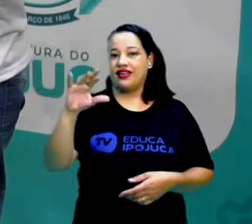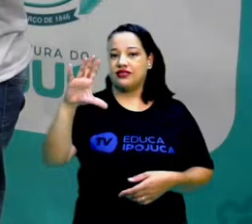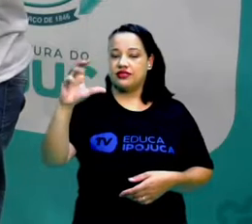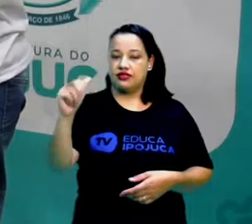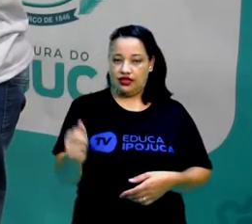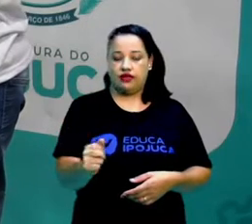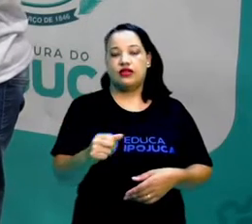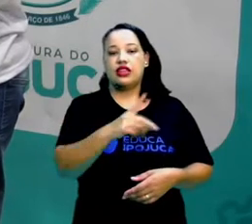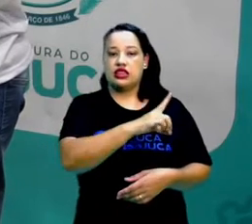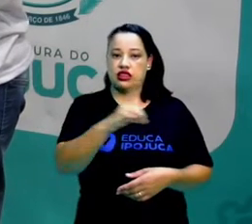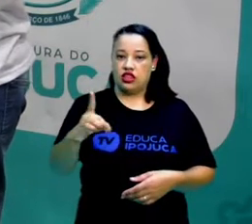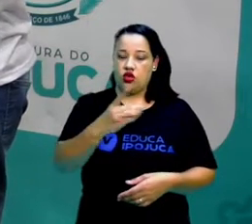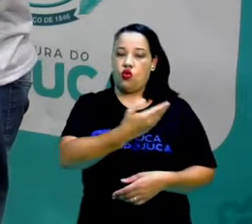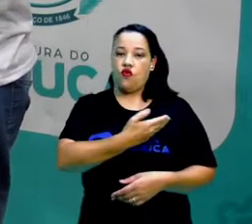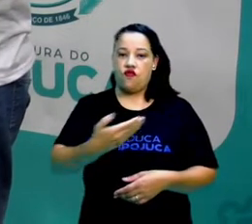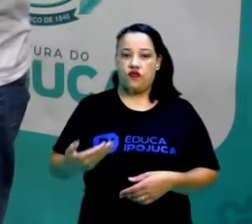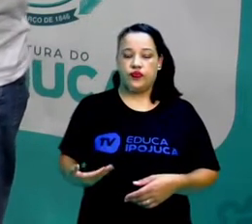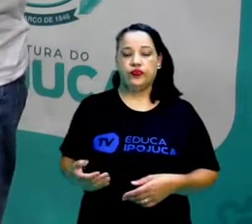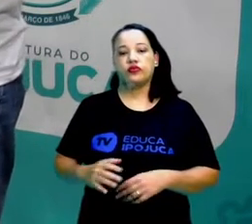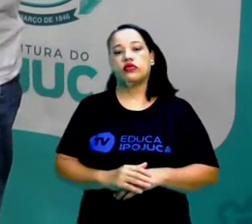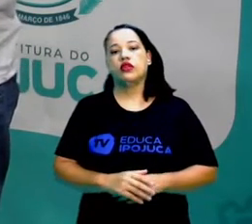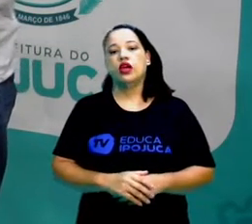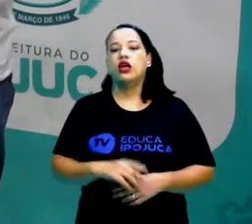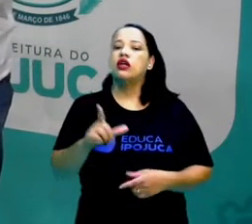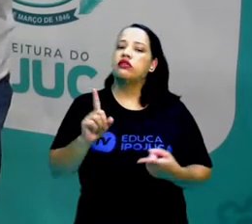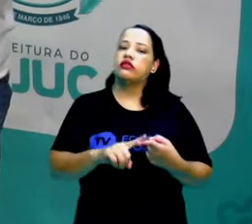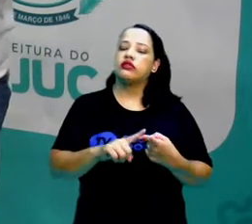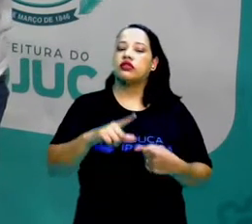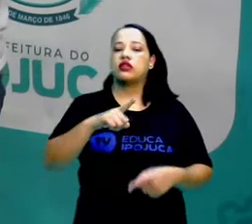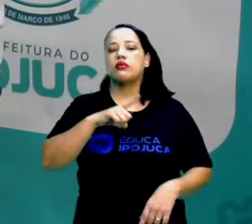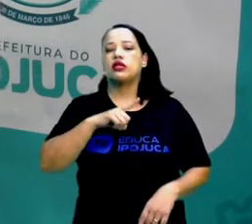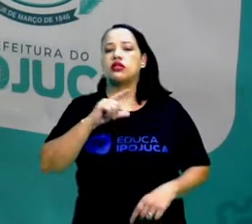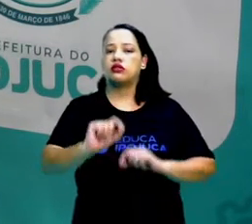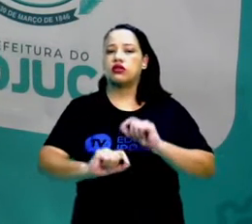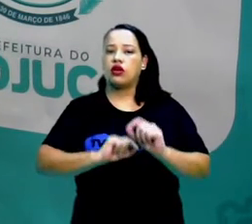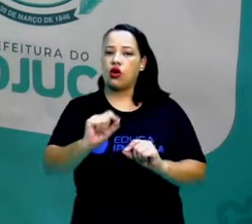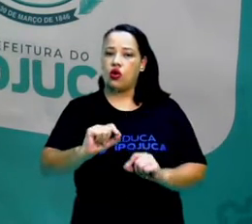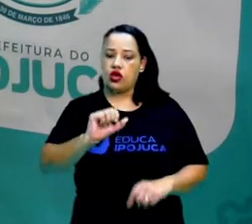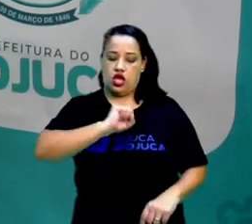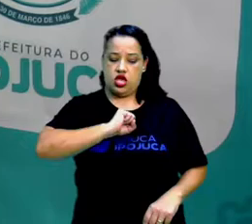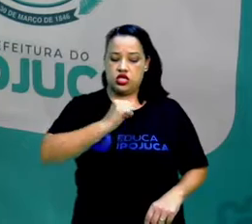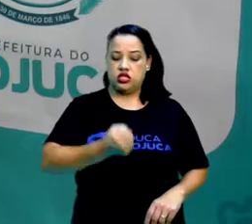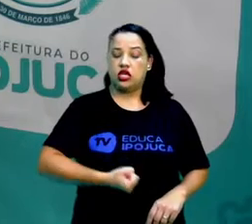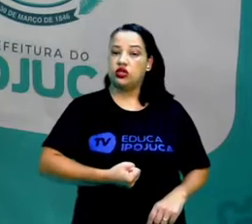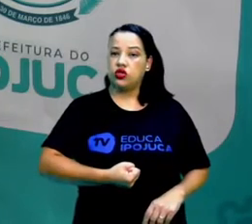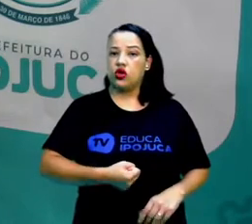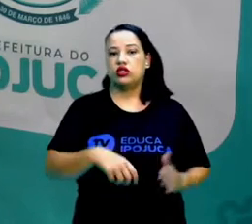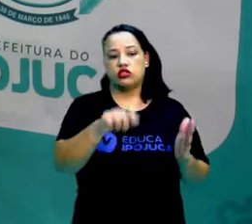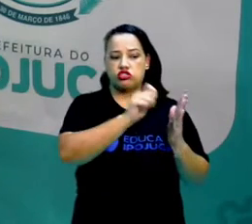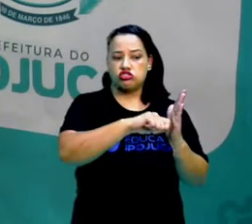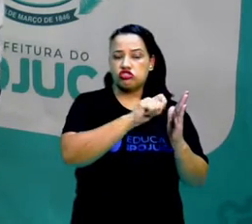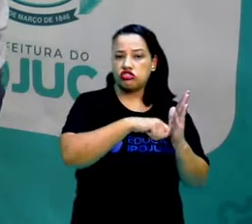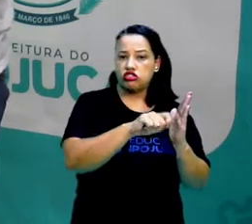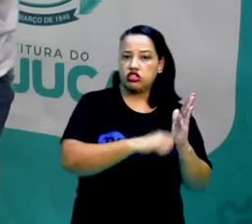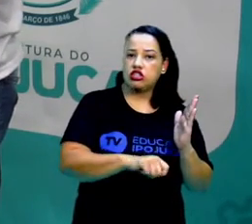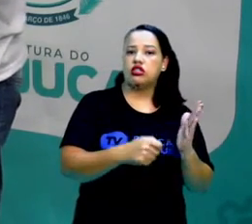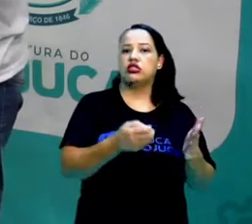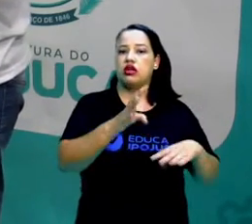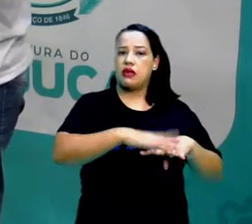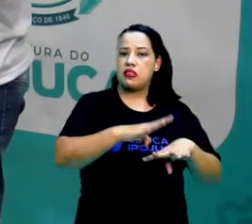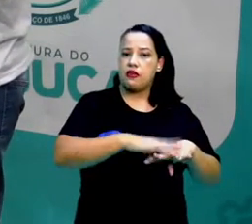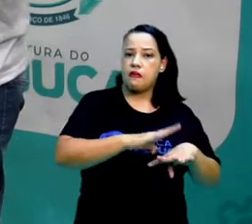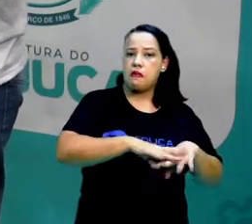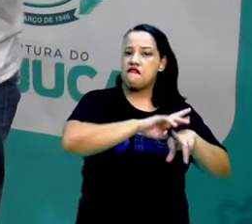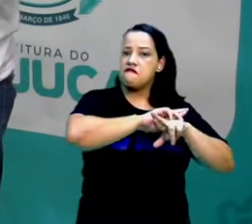você tenta meus sacerdotes que eles diziam conhecimento em matemática escrita sobre a religião